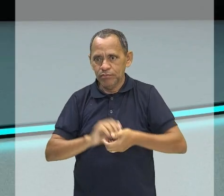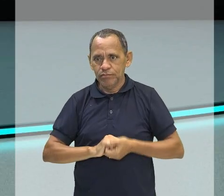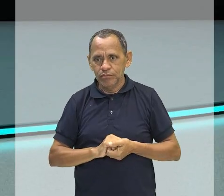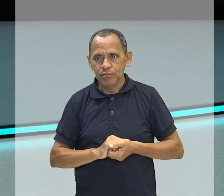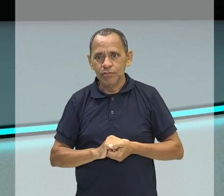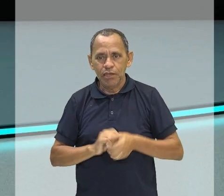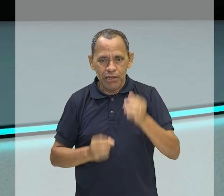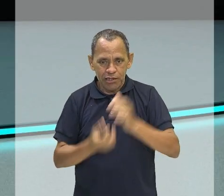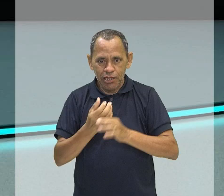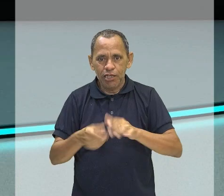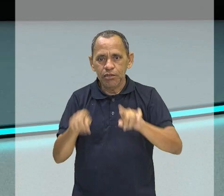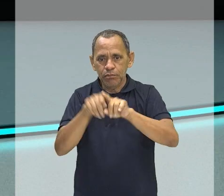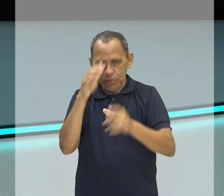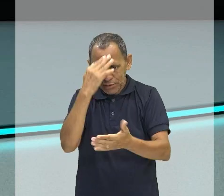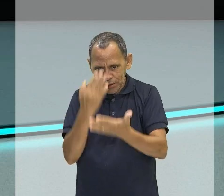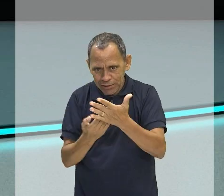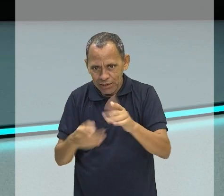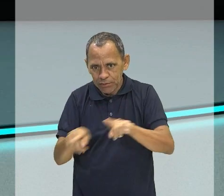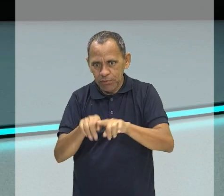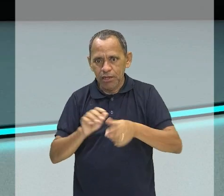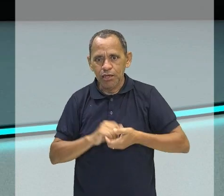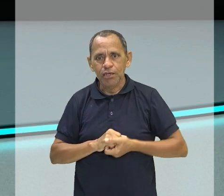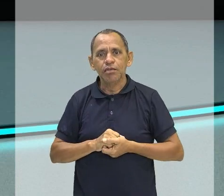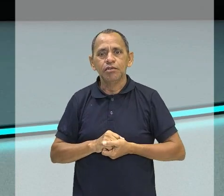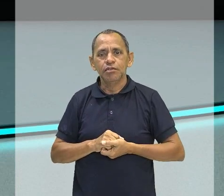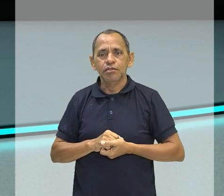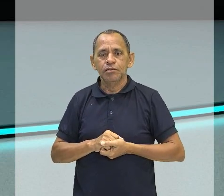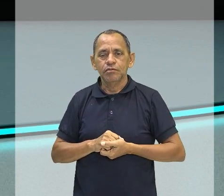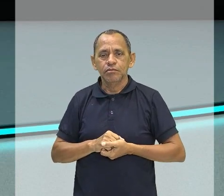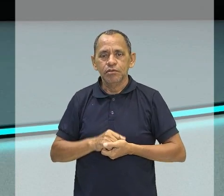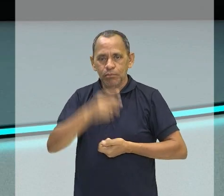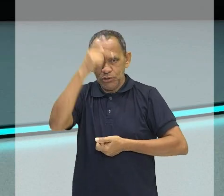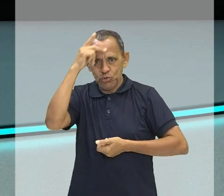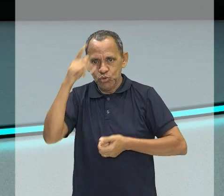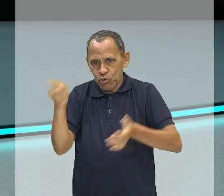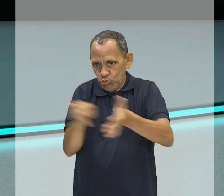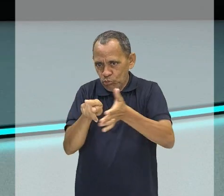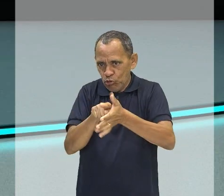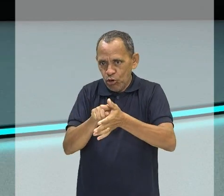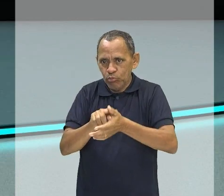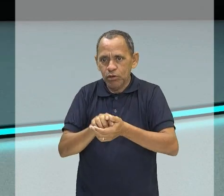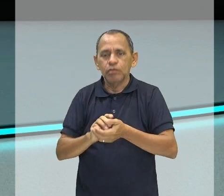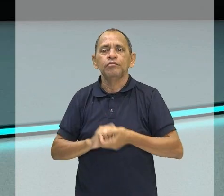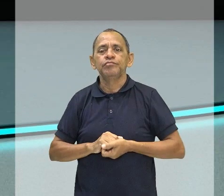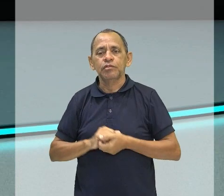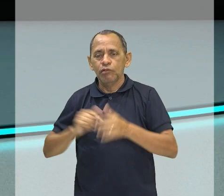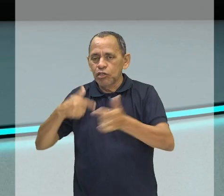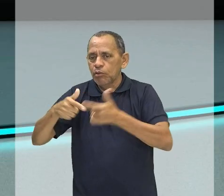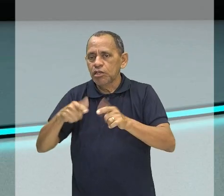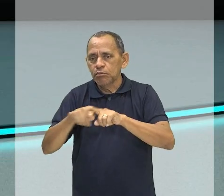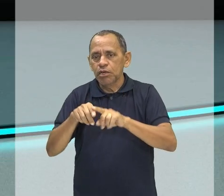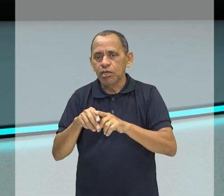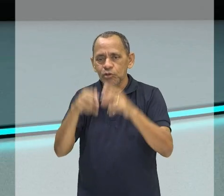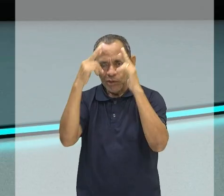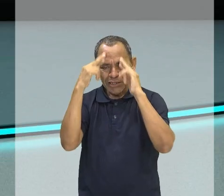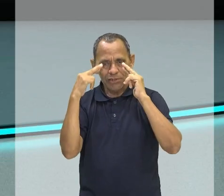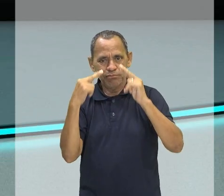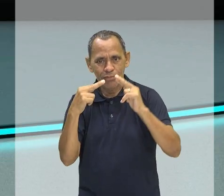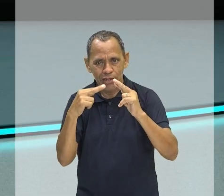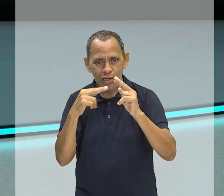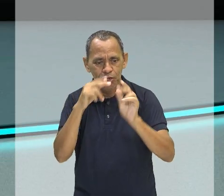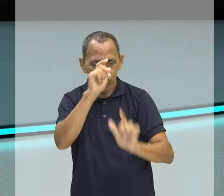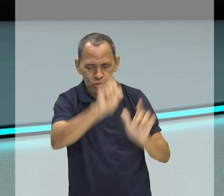da confiança, você se sente mais confiante, e vai trabalhar ali a questão também do respeito mútuo entre